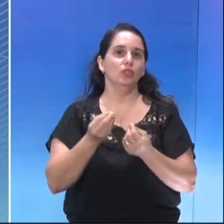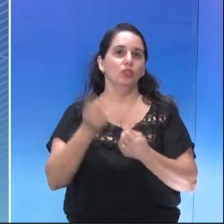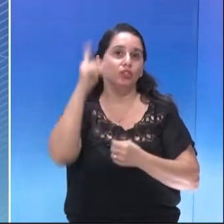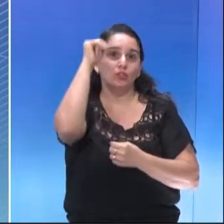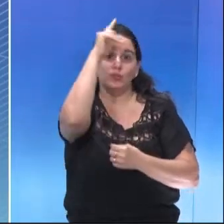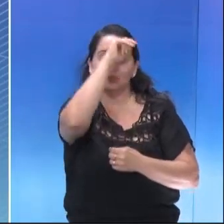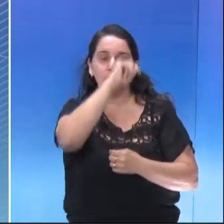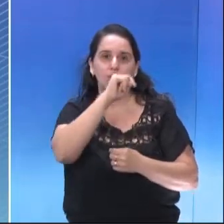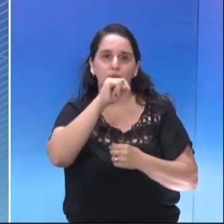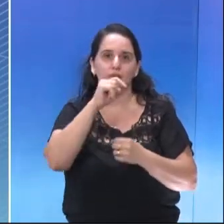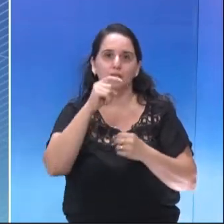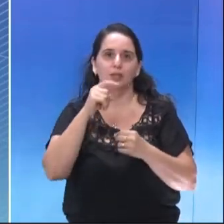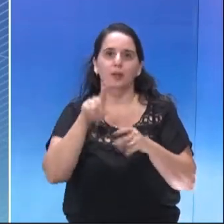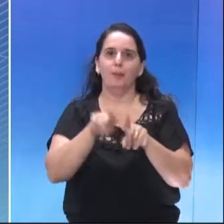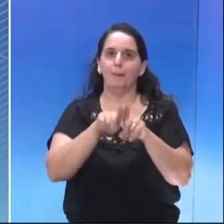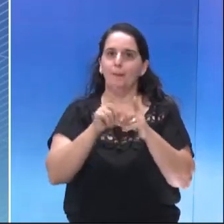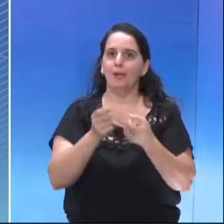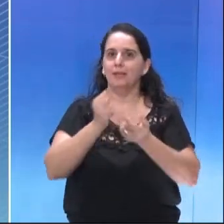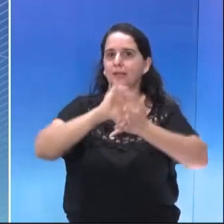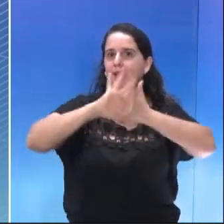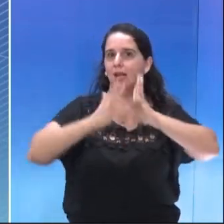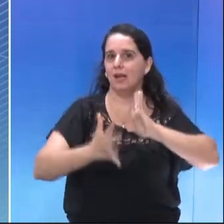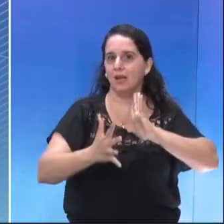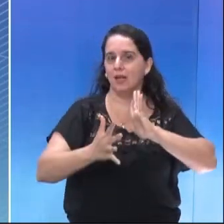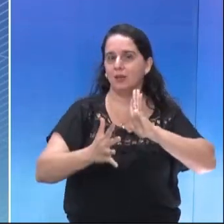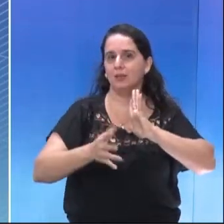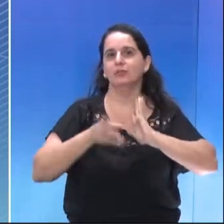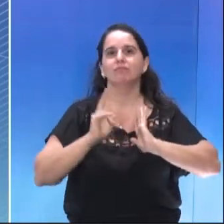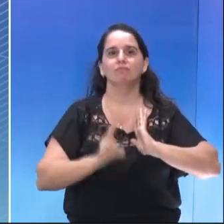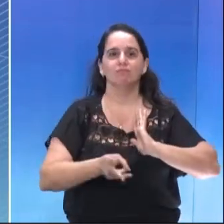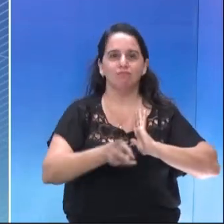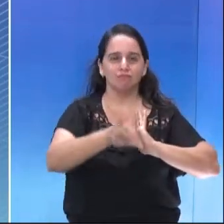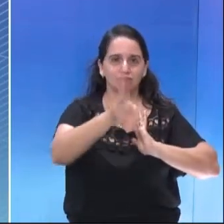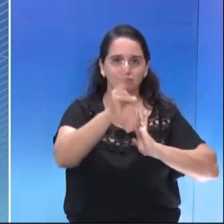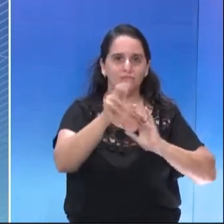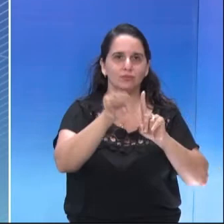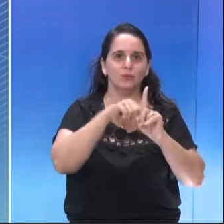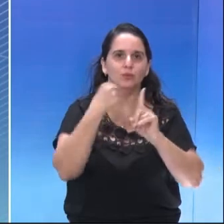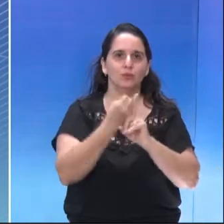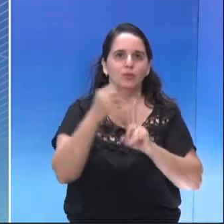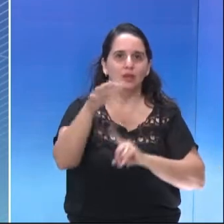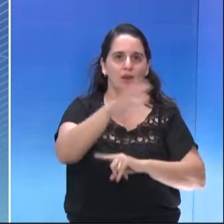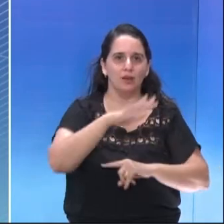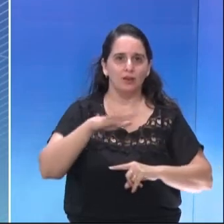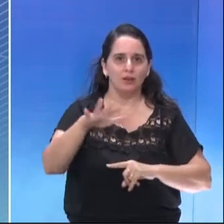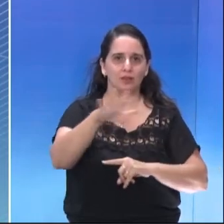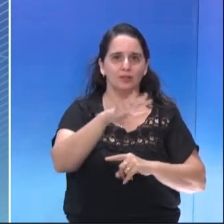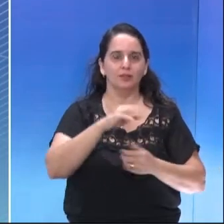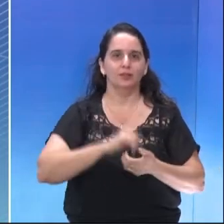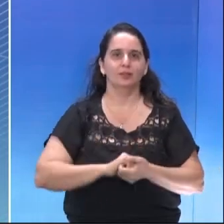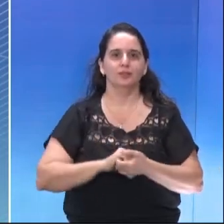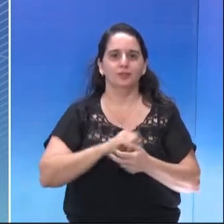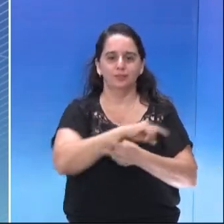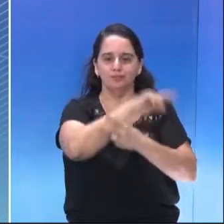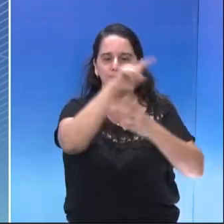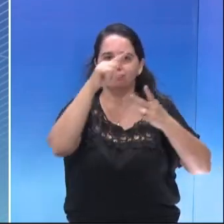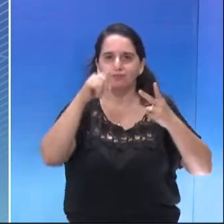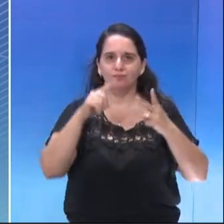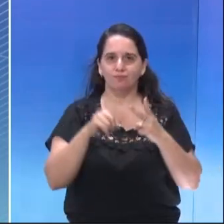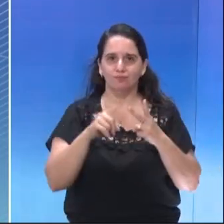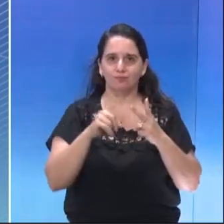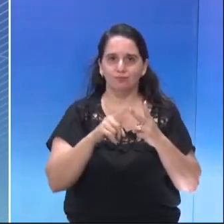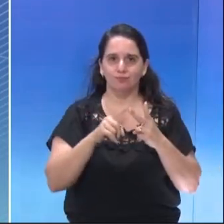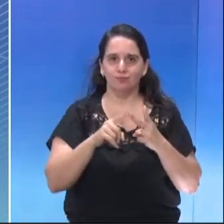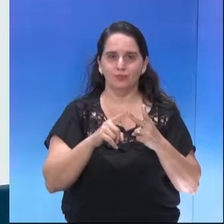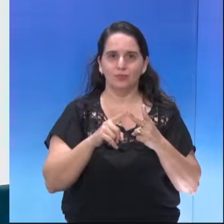não é uma coisa que fica definitiva na sociedade. Então é importante que todos se envolvam. Então o segundo aspecto, propor